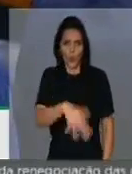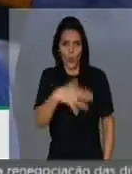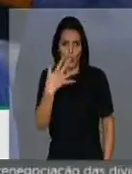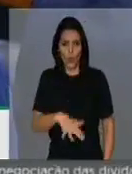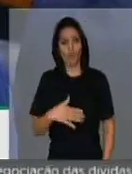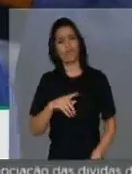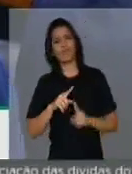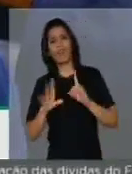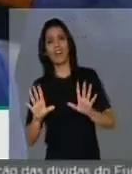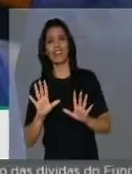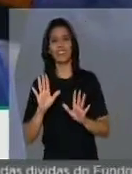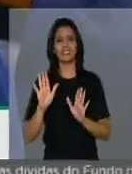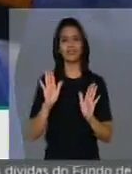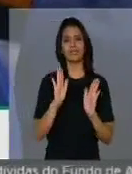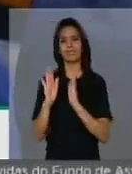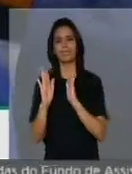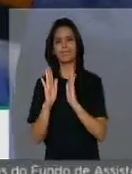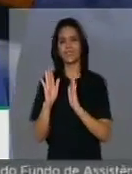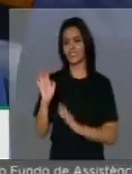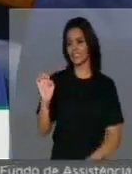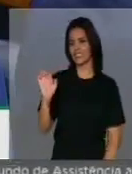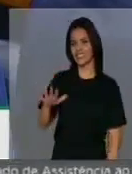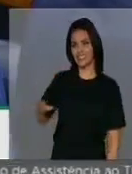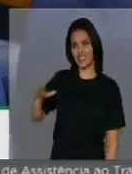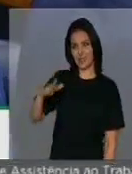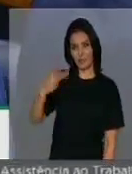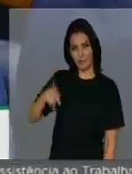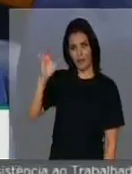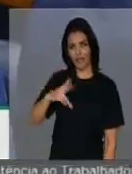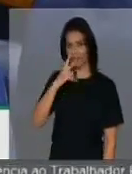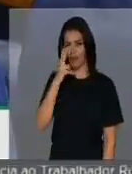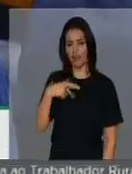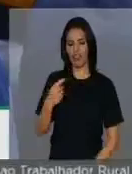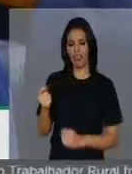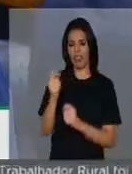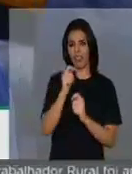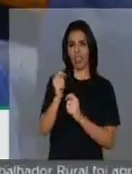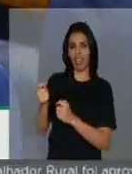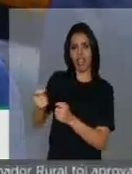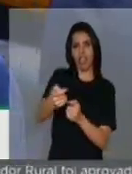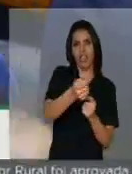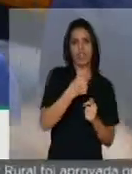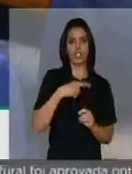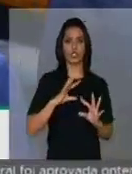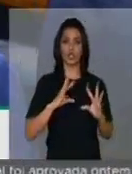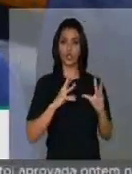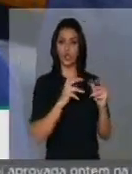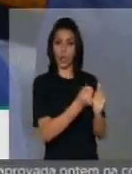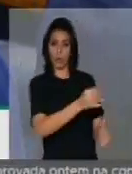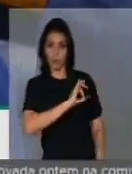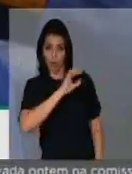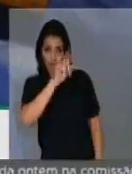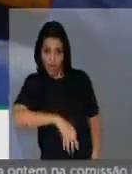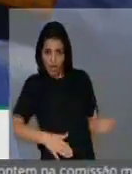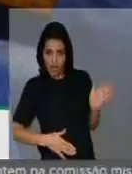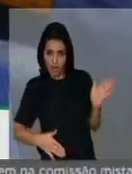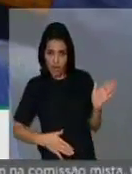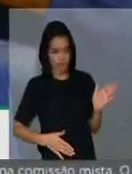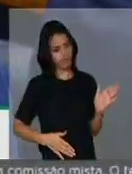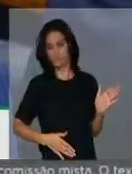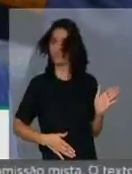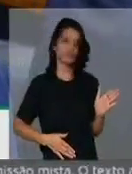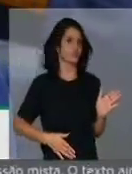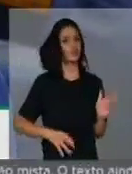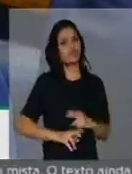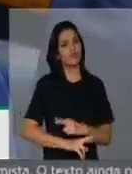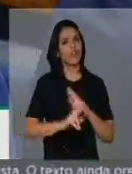da esquerda e muitos que se enganam nesse discurso fácil de que todo policial é bandido, muito pelo contrário. Então, o PSDB não